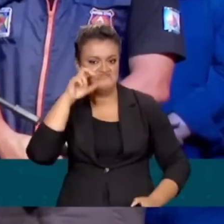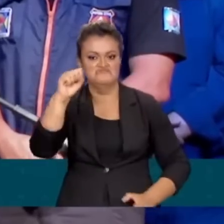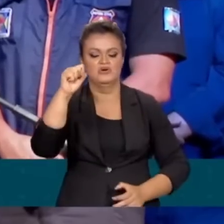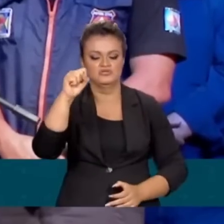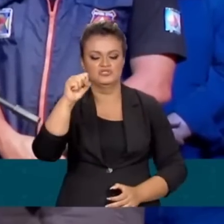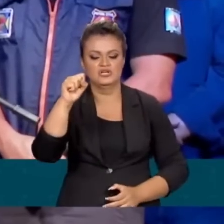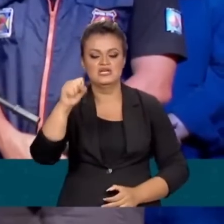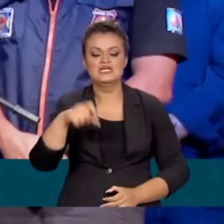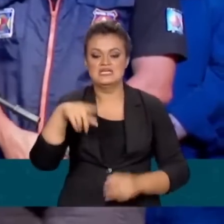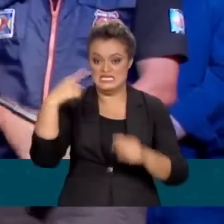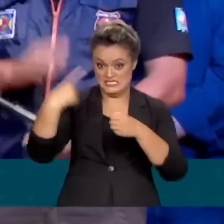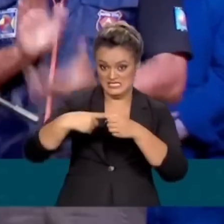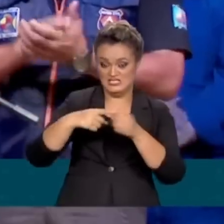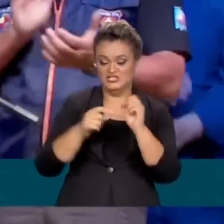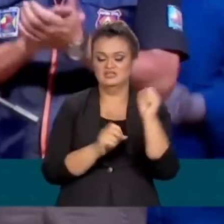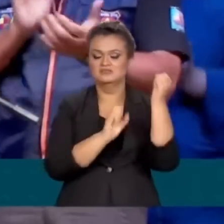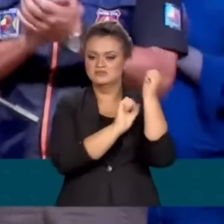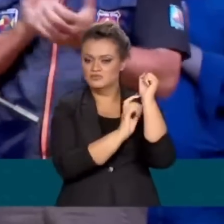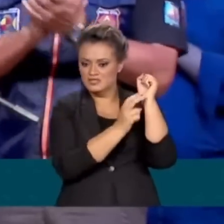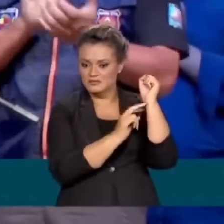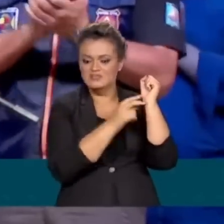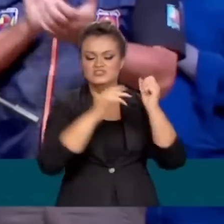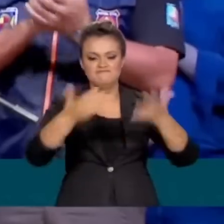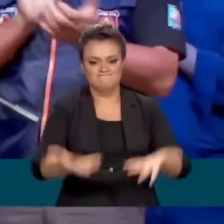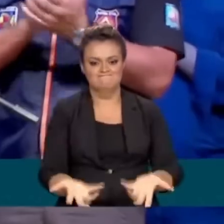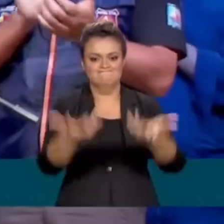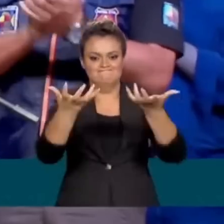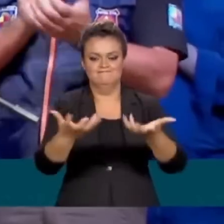e São Sebastião será recuperado